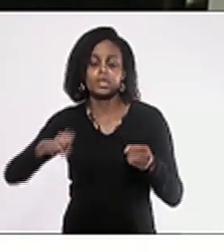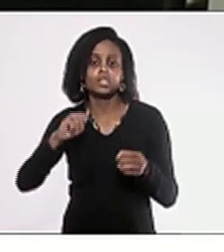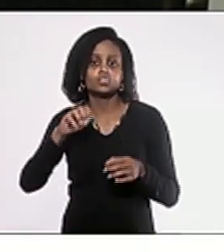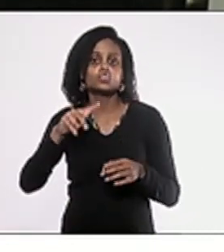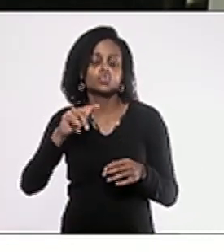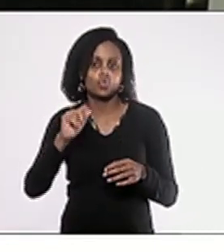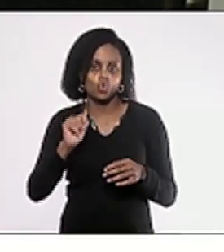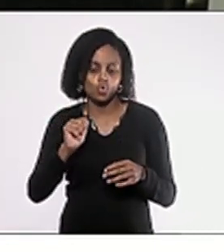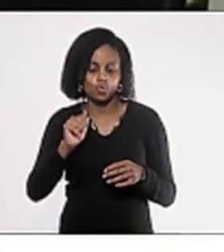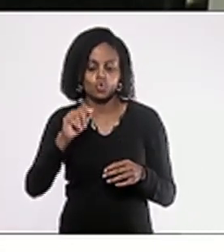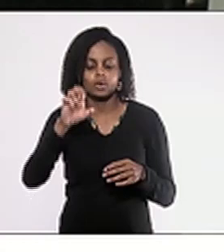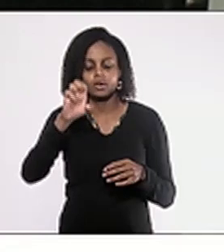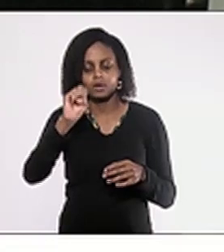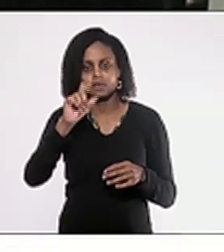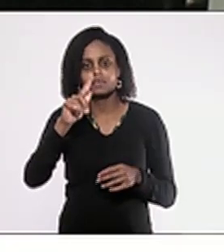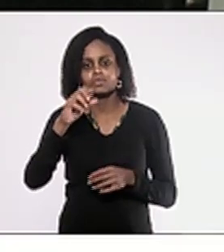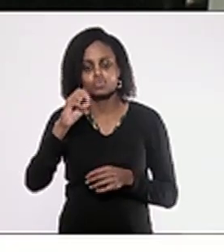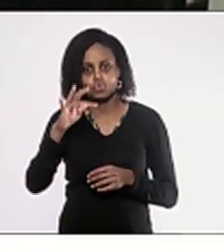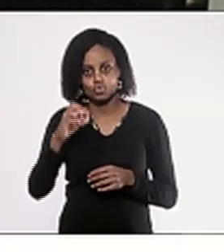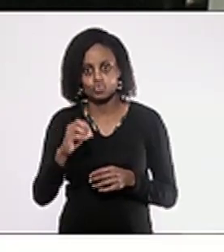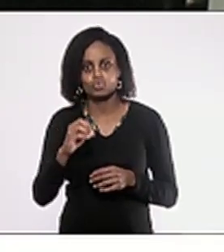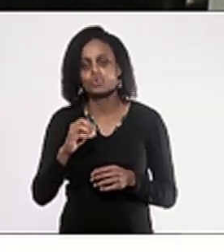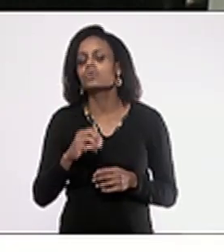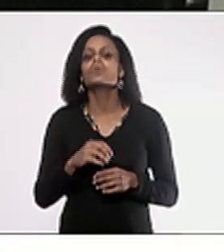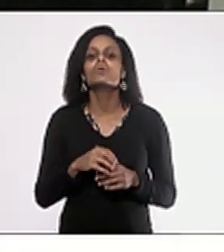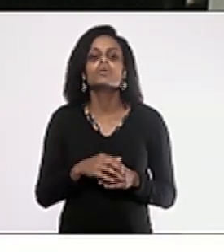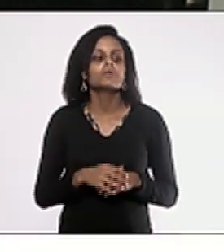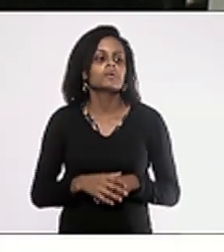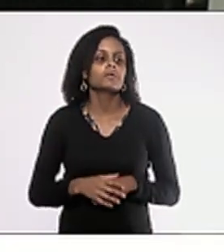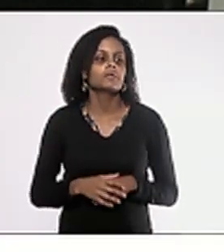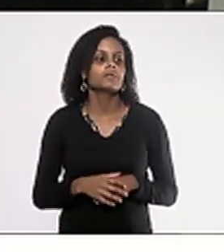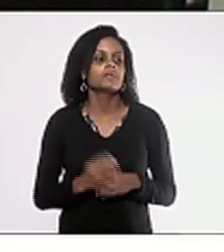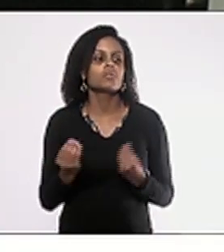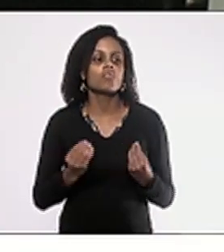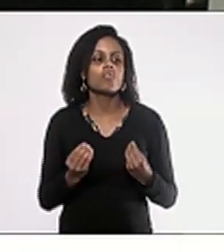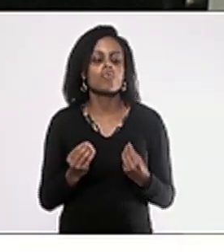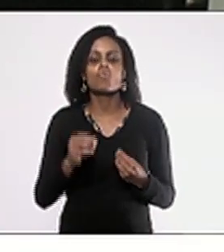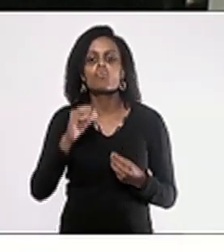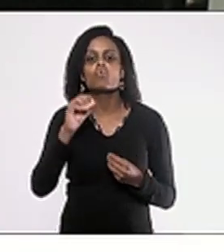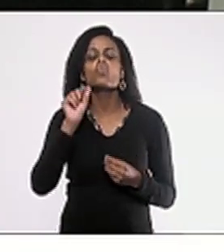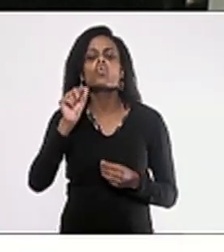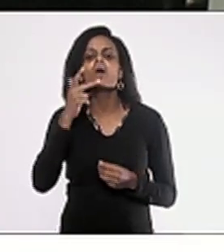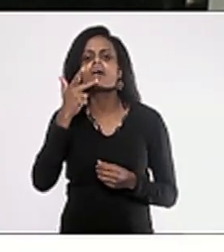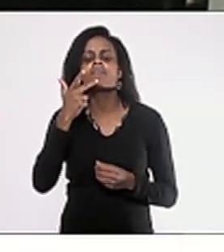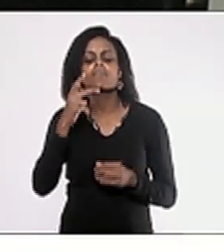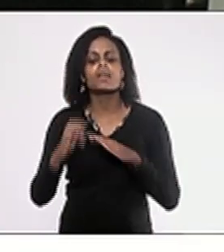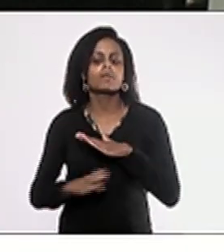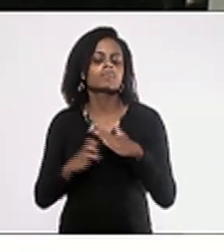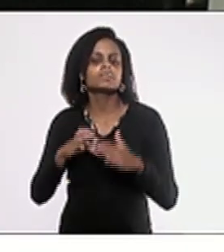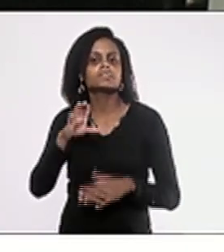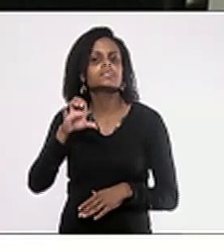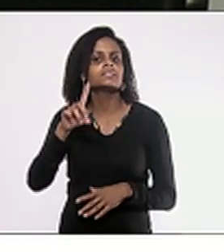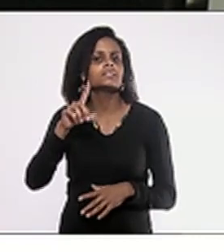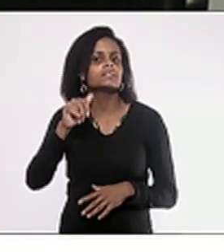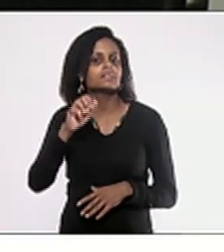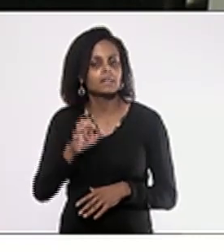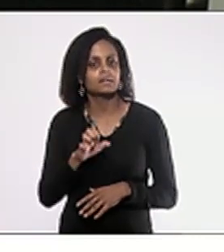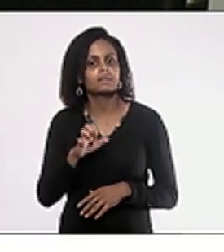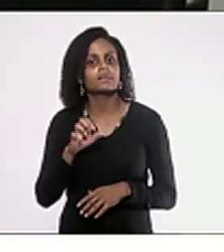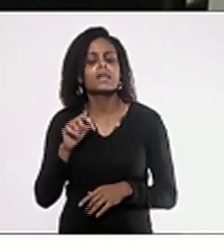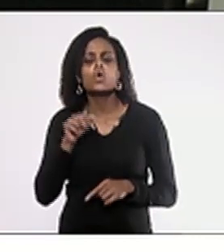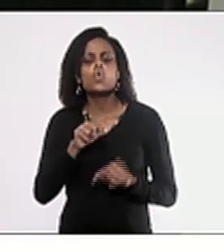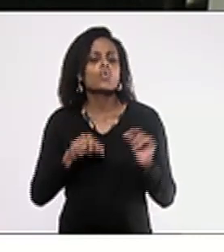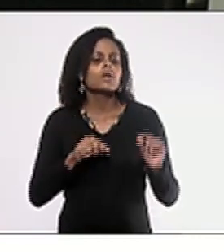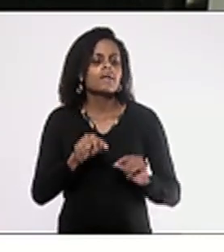rede, para a própria GAP. Né? Como que a SEDAI se posiciona com relação a isso? Ela considera esgoto algo